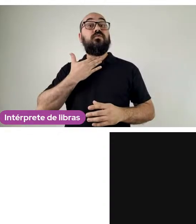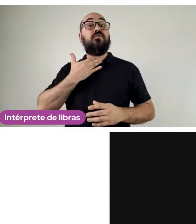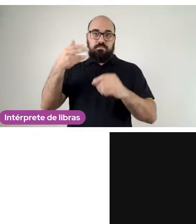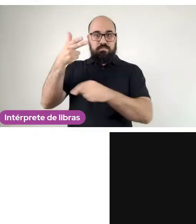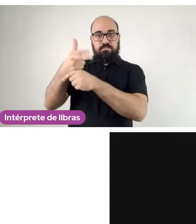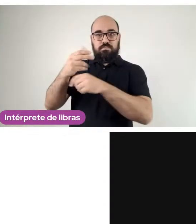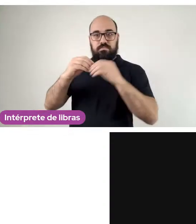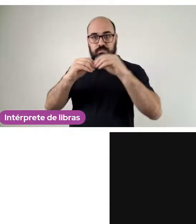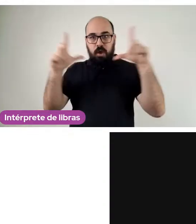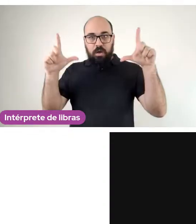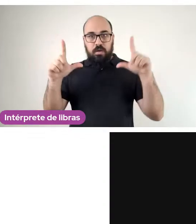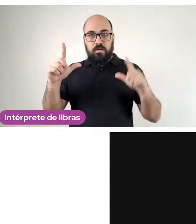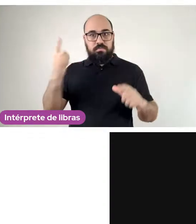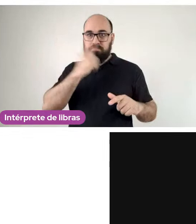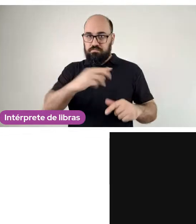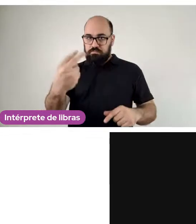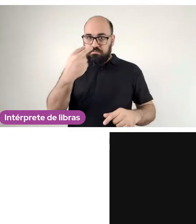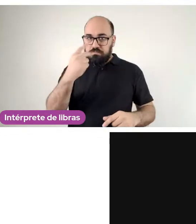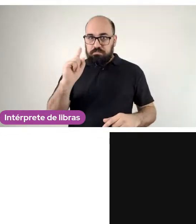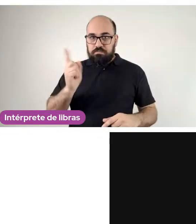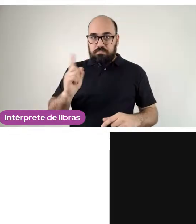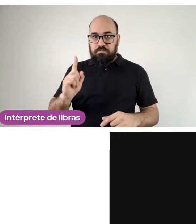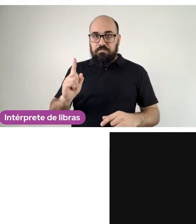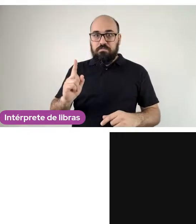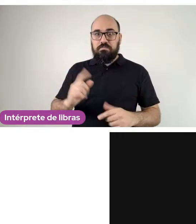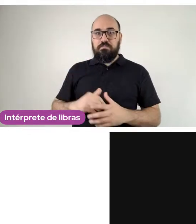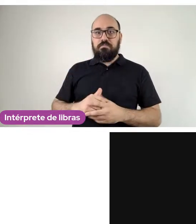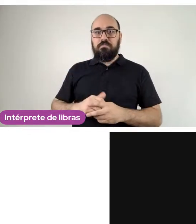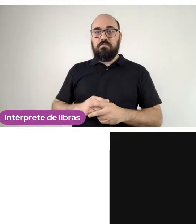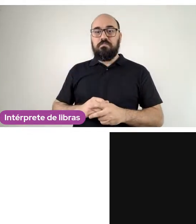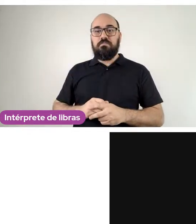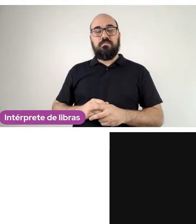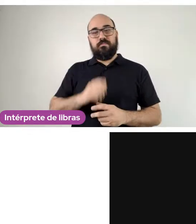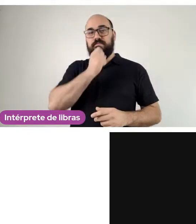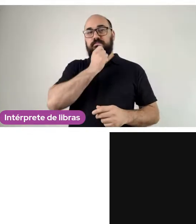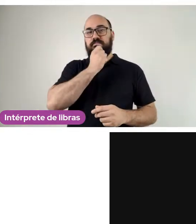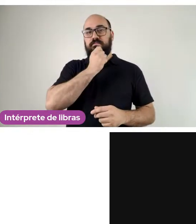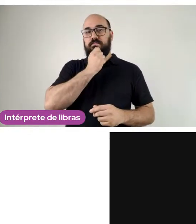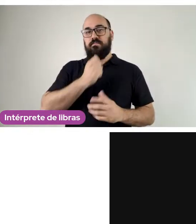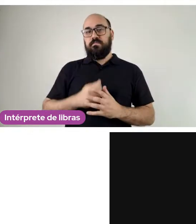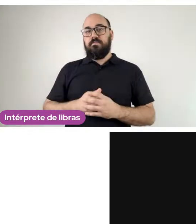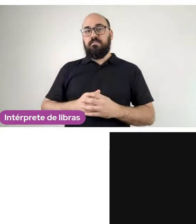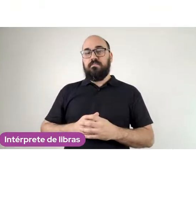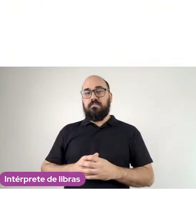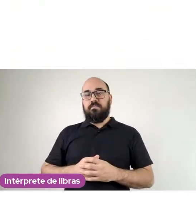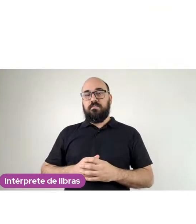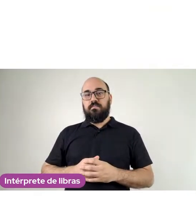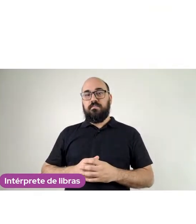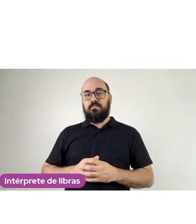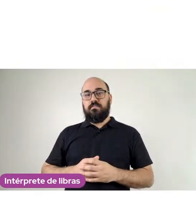Não consegue ainda me ver? A câmera está aberta. Não, ainda não. Não sei se é só para mim.